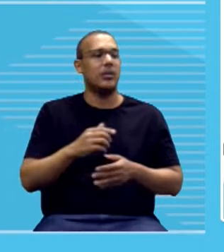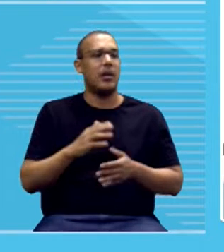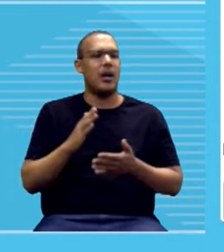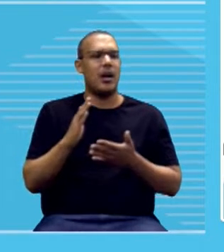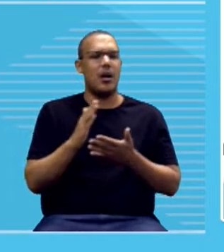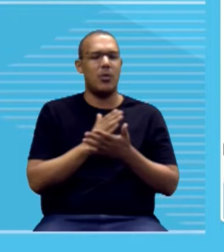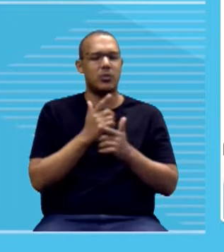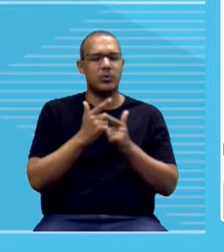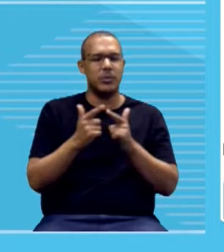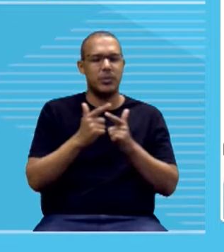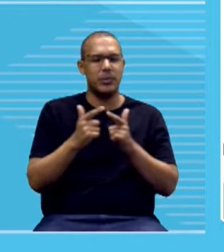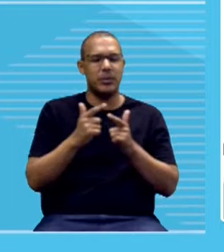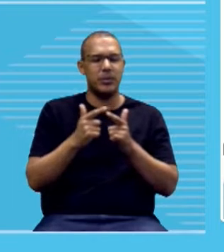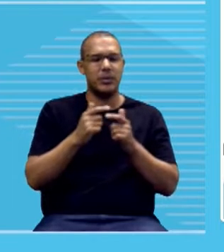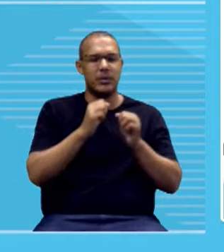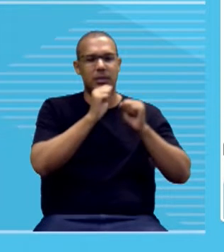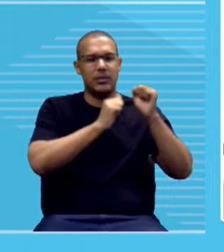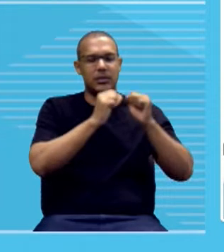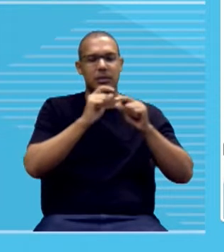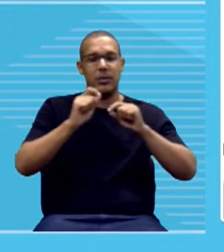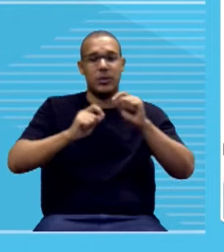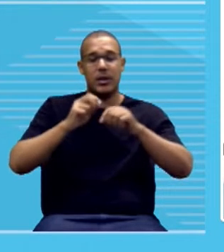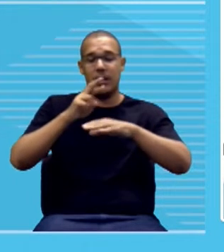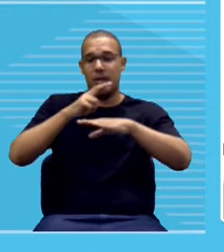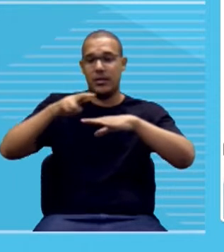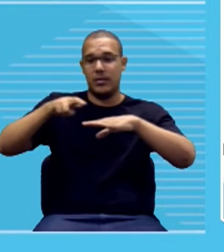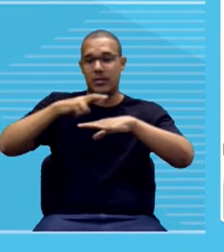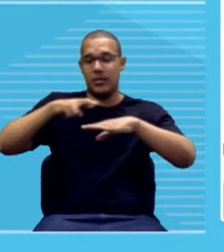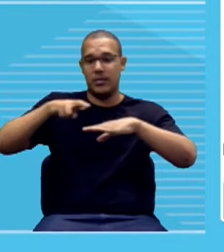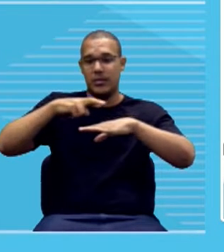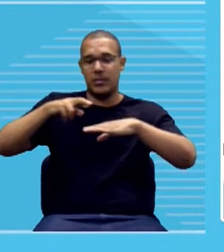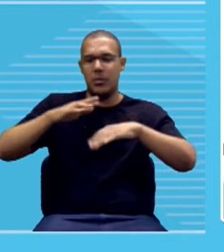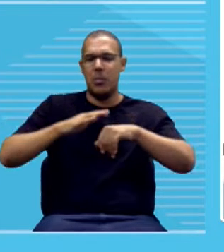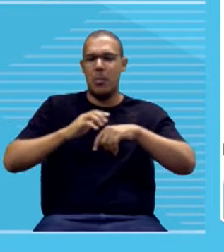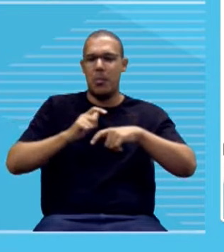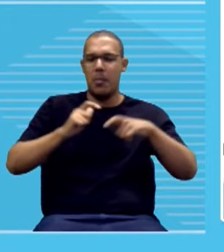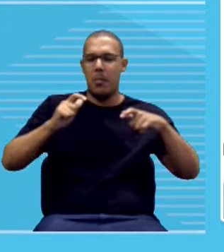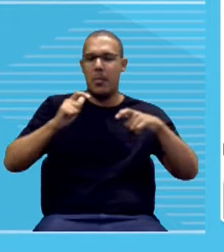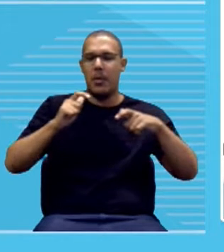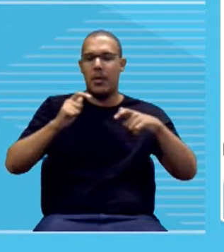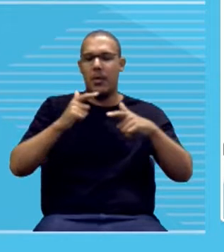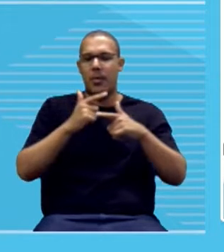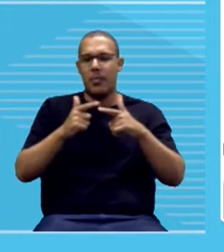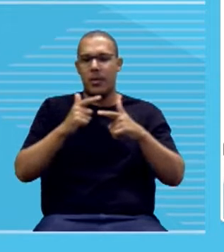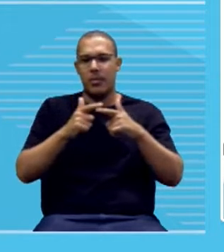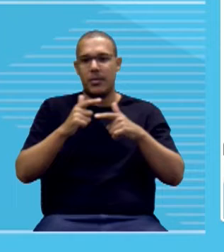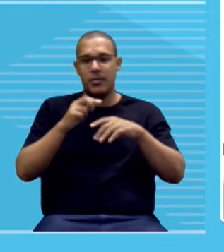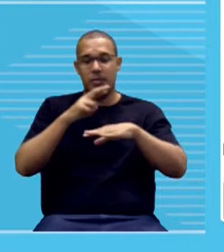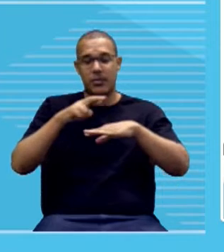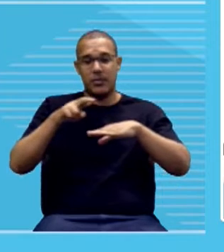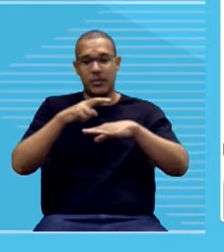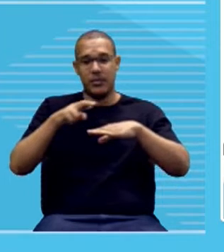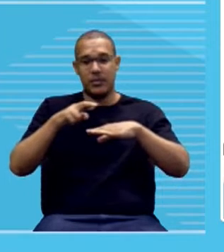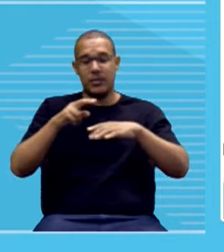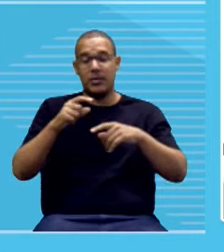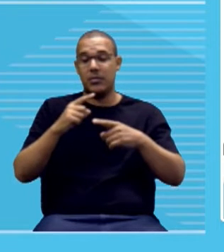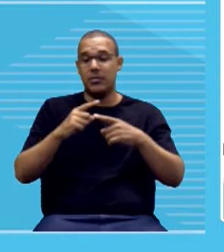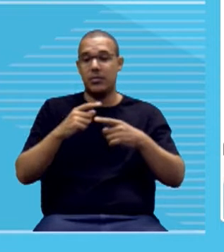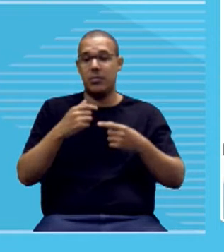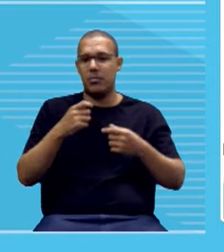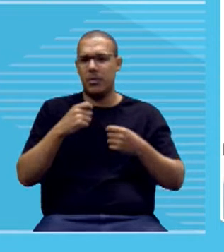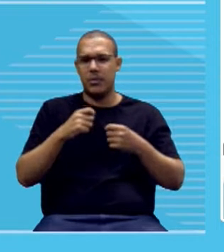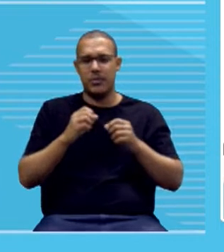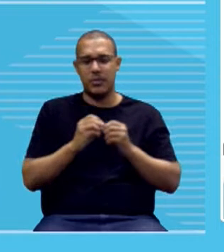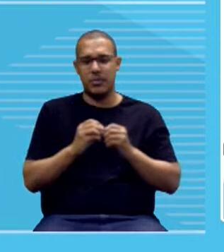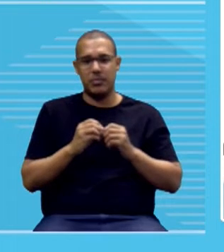ou da usina nuclear, radiação. O grande problema do incidente de Chernobyl não foi apenas a usina ter explodido.